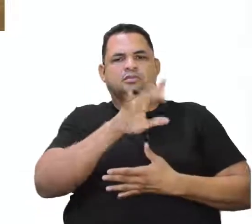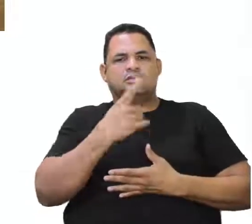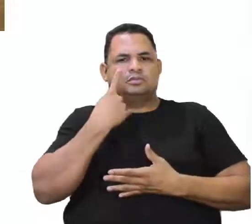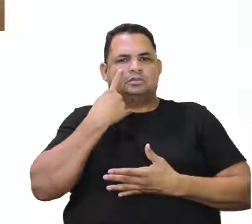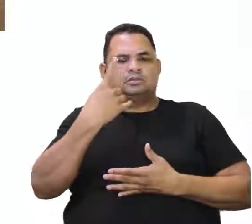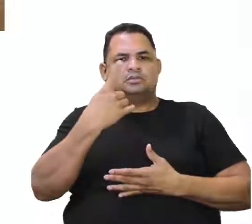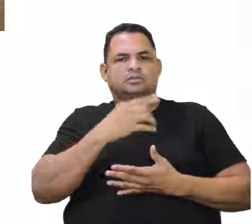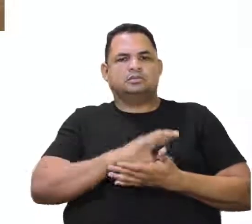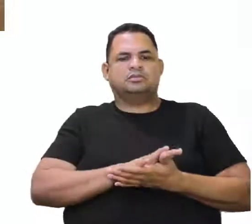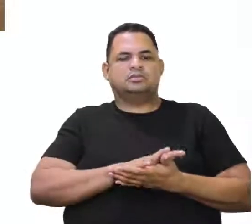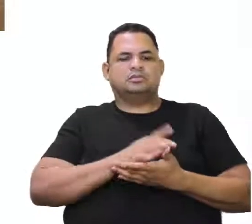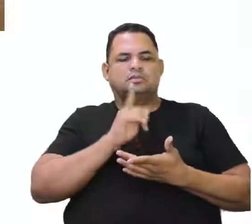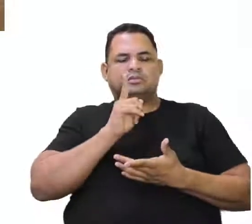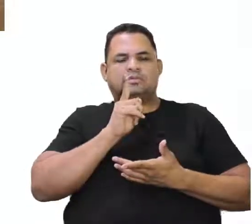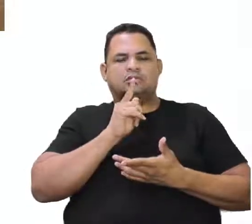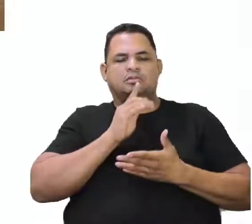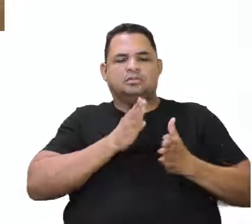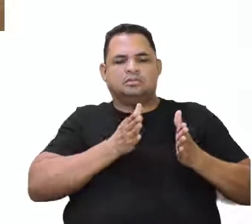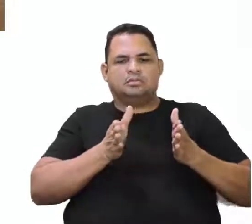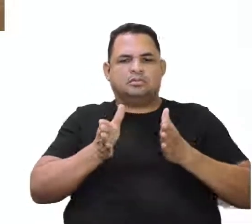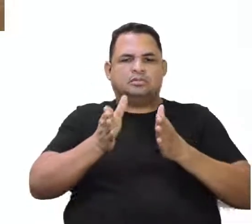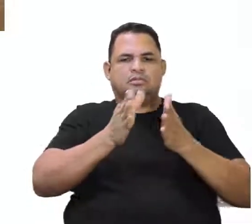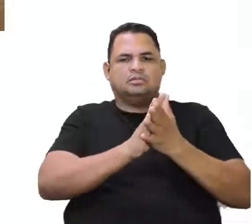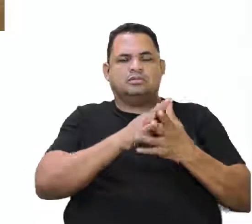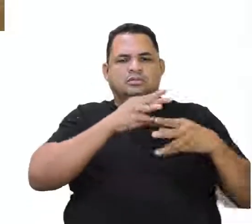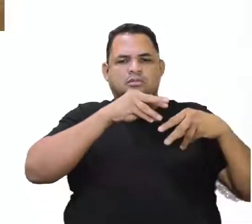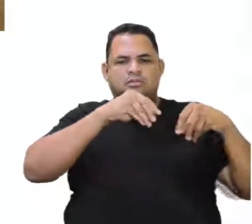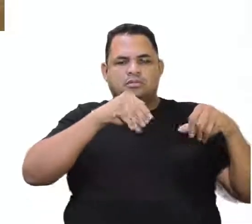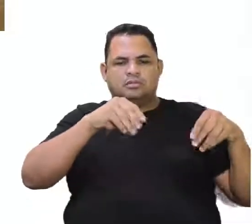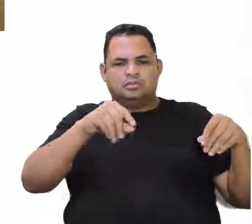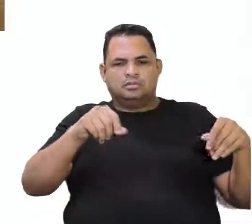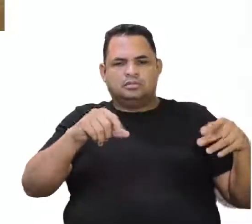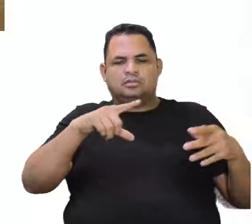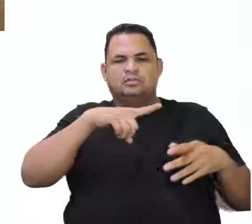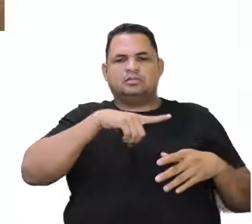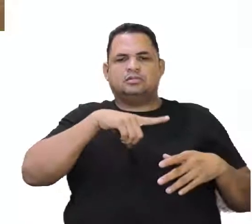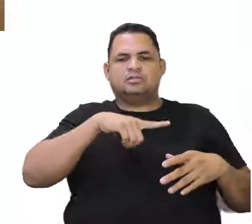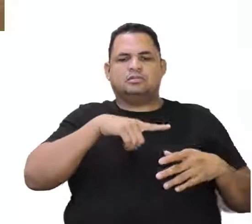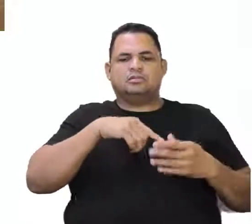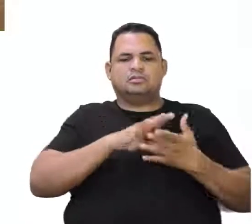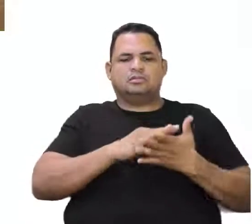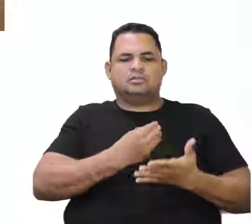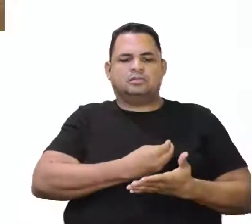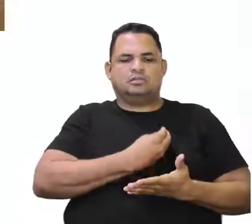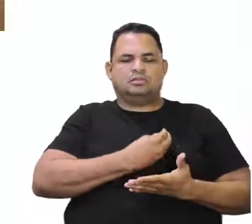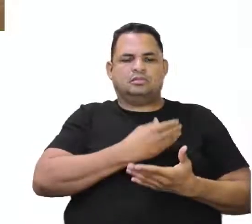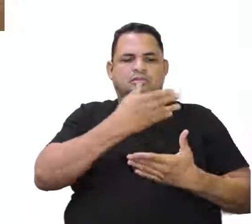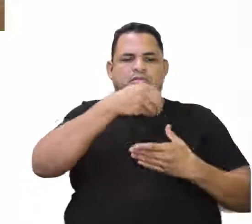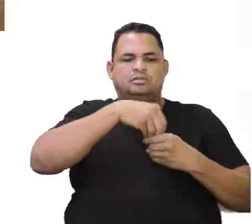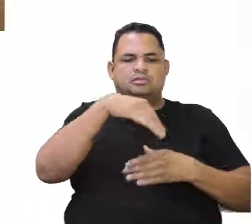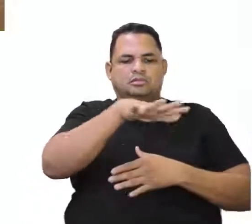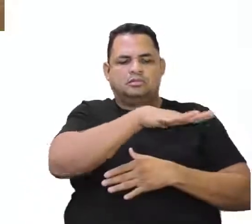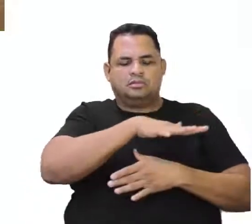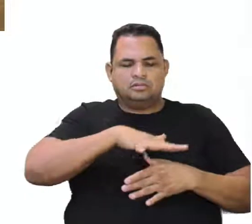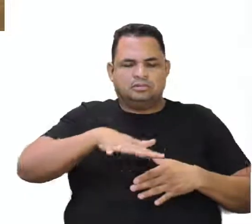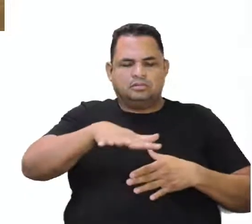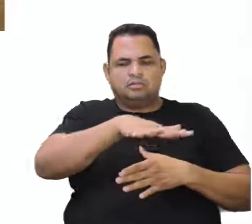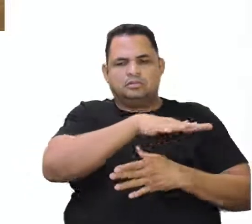ver o quê? Um lago, componente físico, o solo. Tem os organismos internos a esse